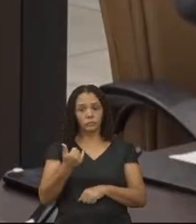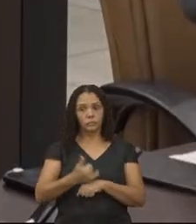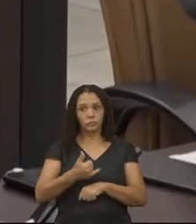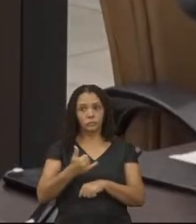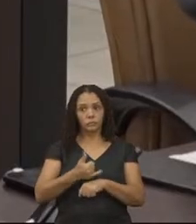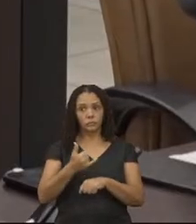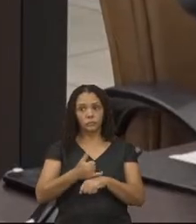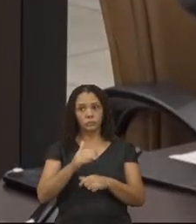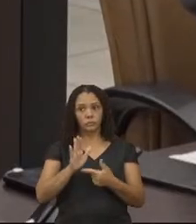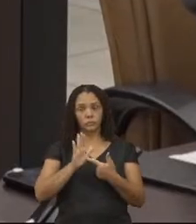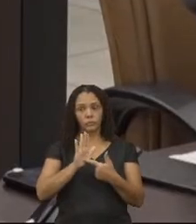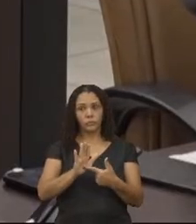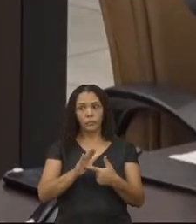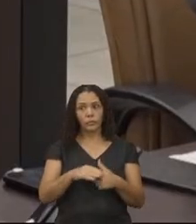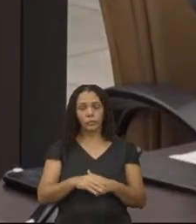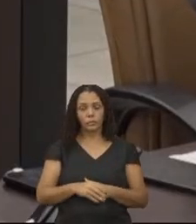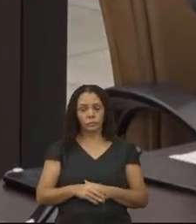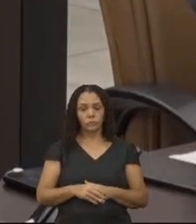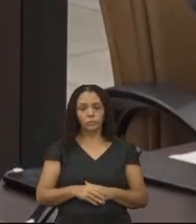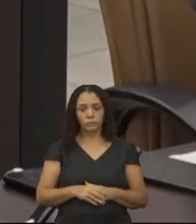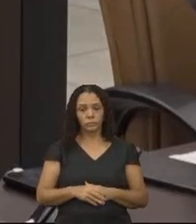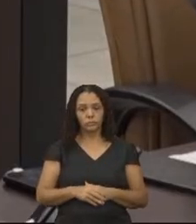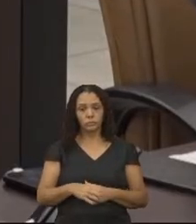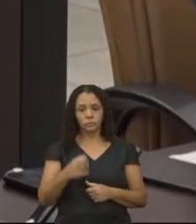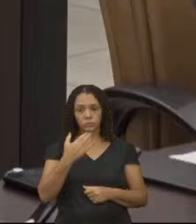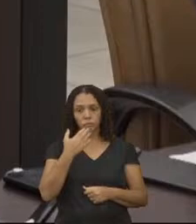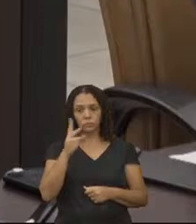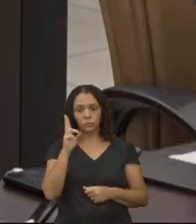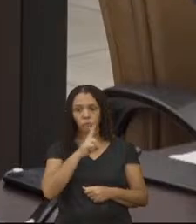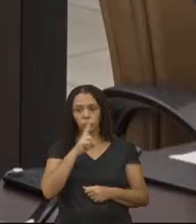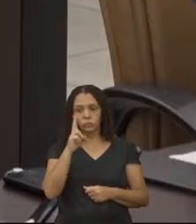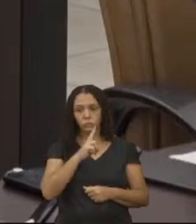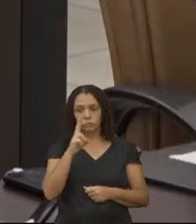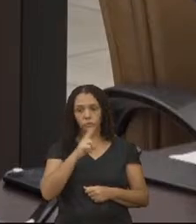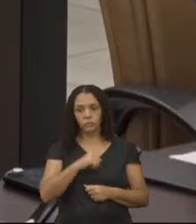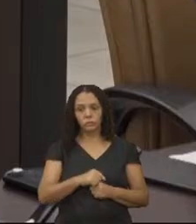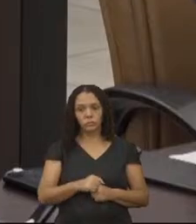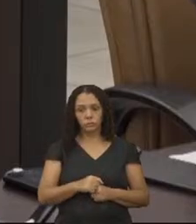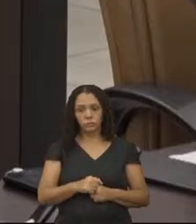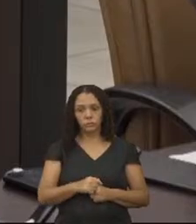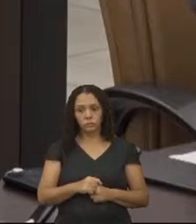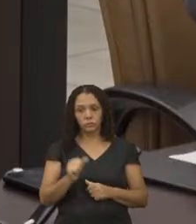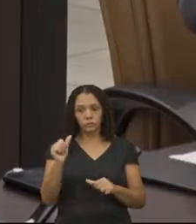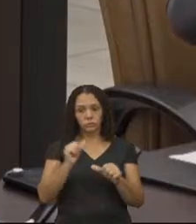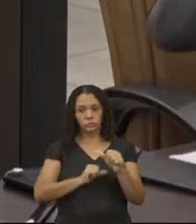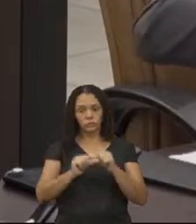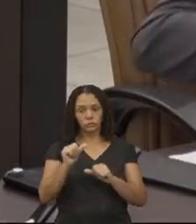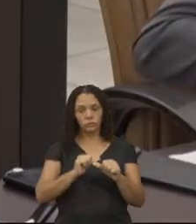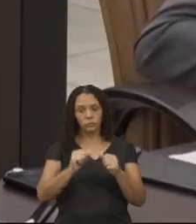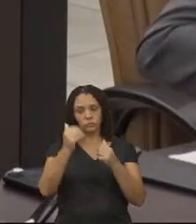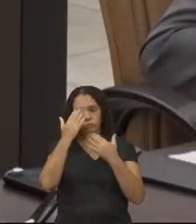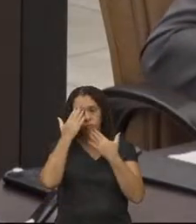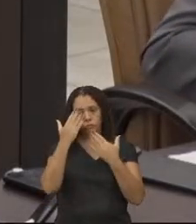acidente no local. Então a gente pede aí uma urgência à EDP Bandeirantes que possa atender esse pedido nosso, esse requerimento aí. Muito